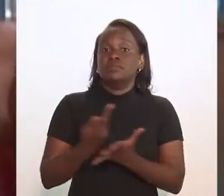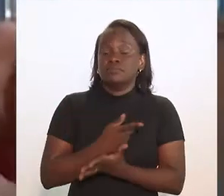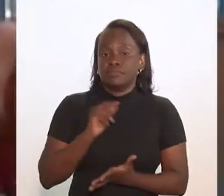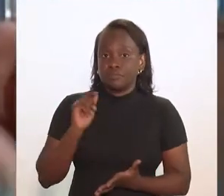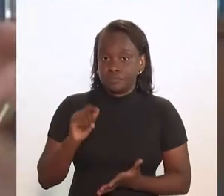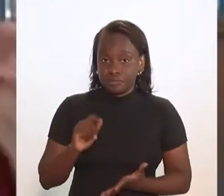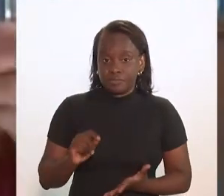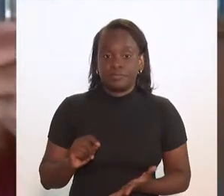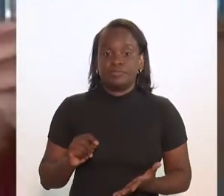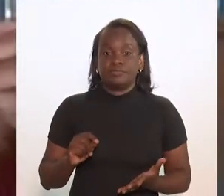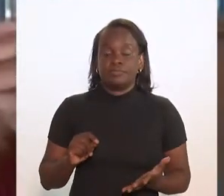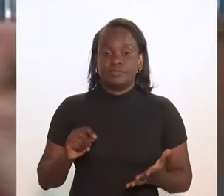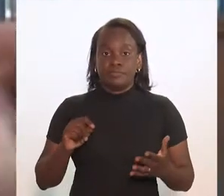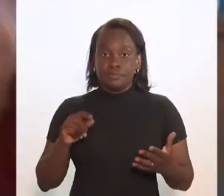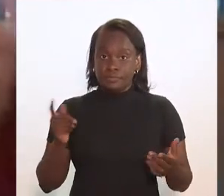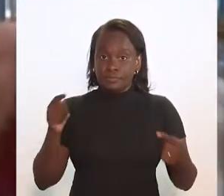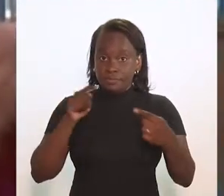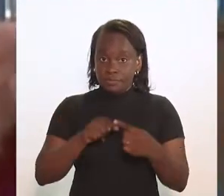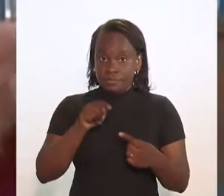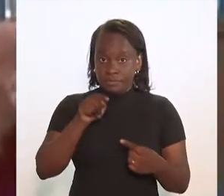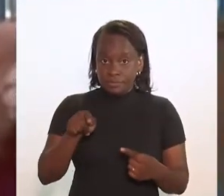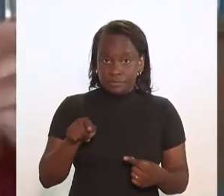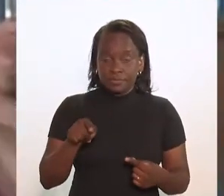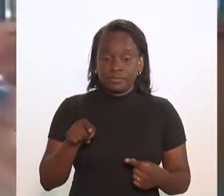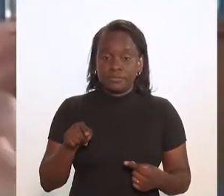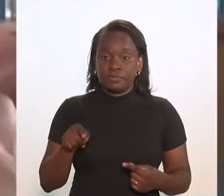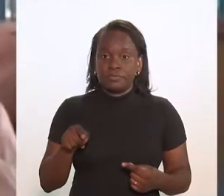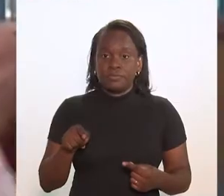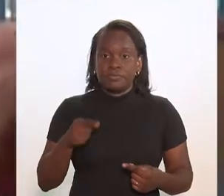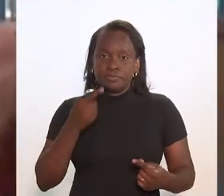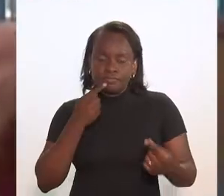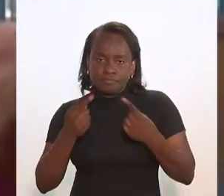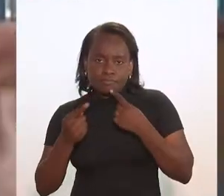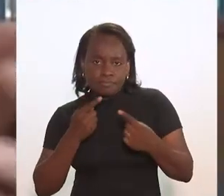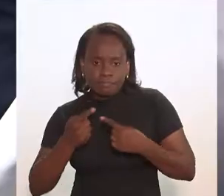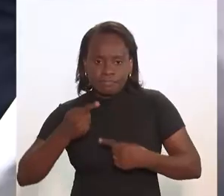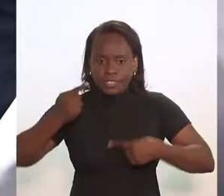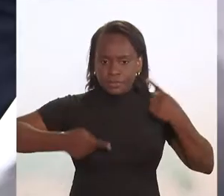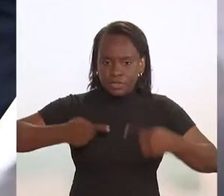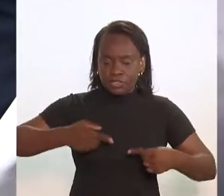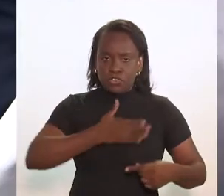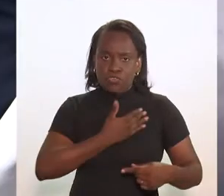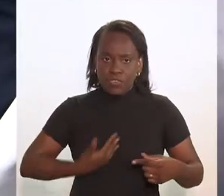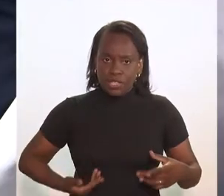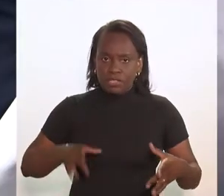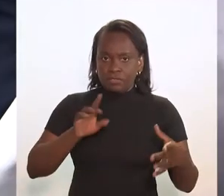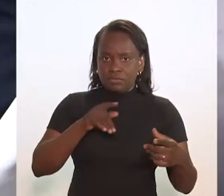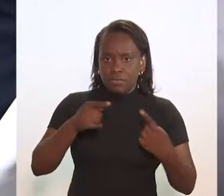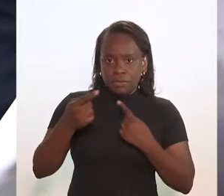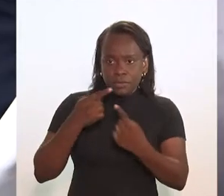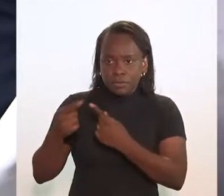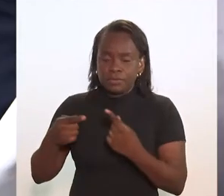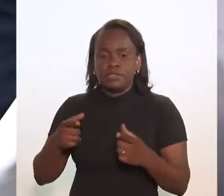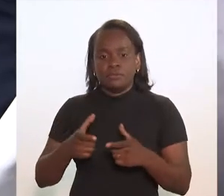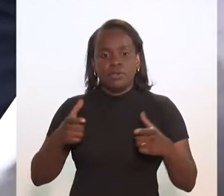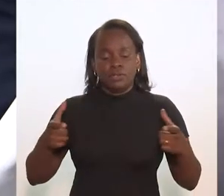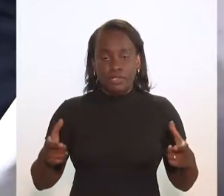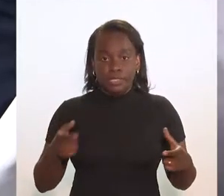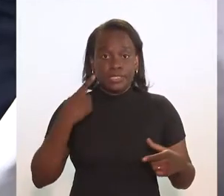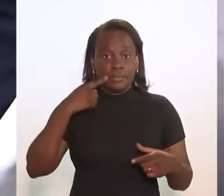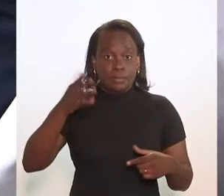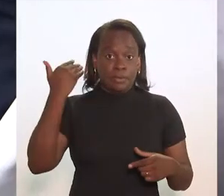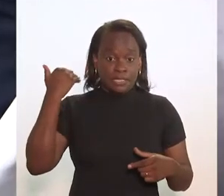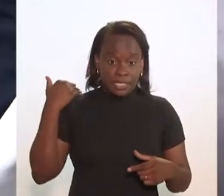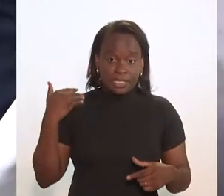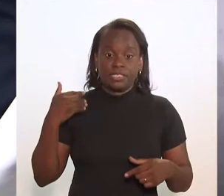o que acontece é que, nesse sentido, os debates intergovernamentais estão aumentando. Semana